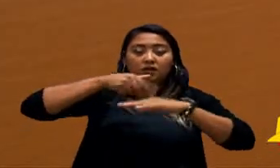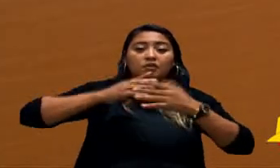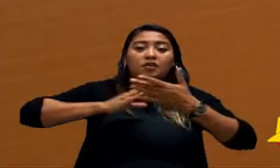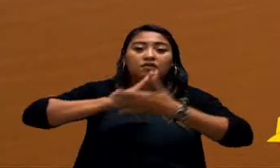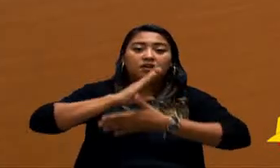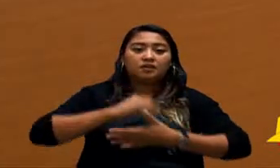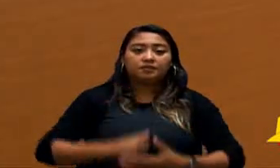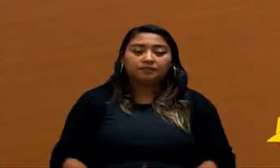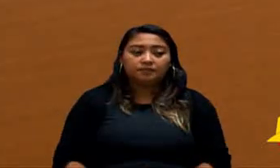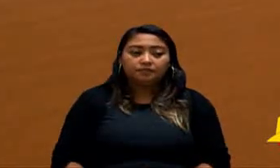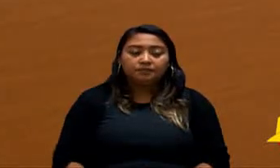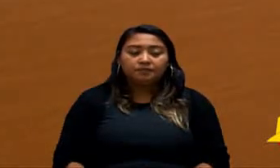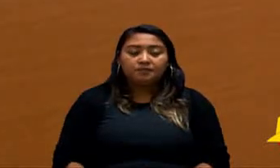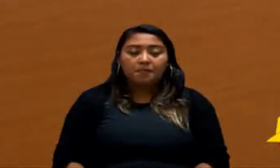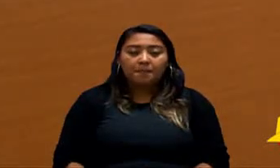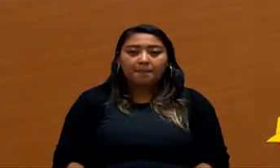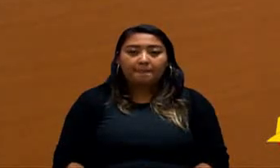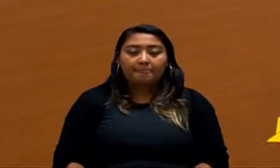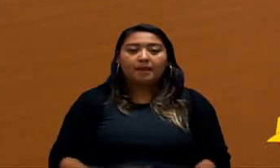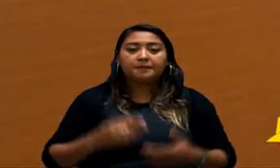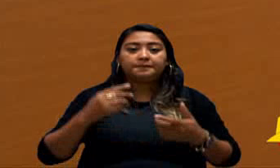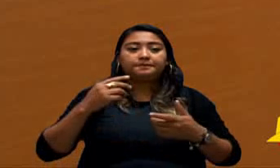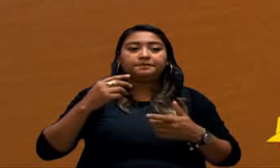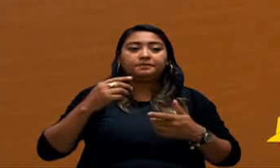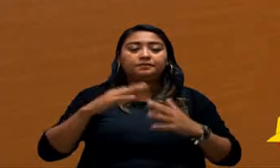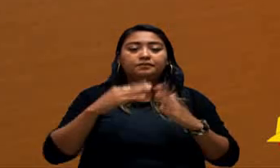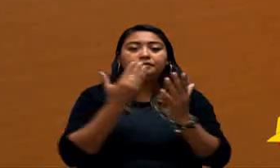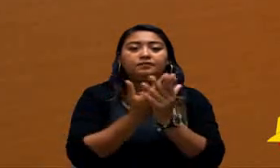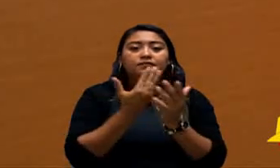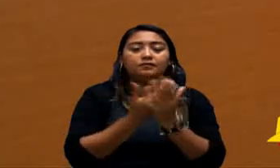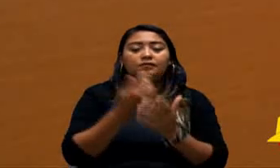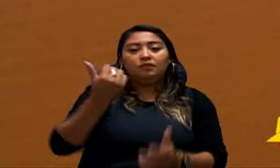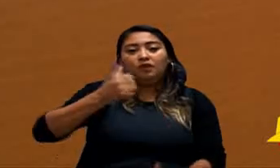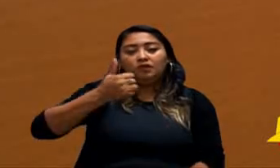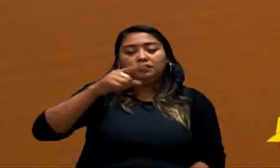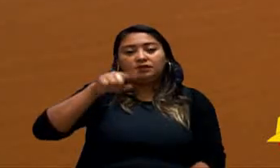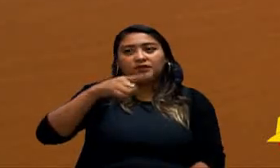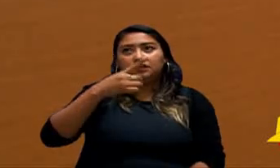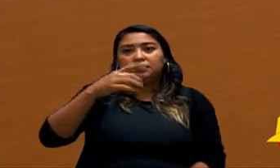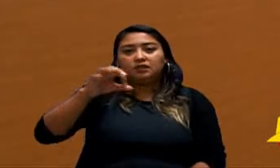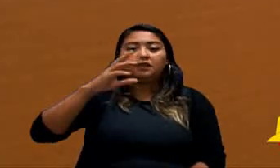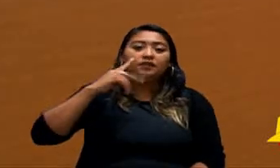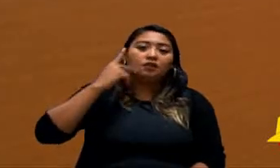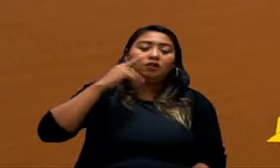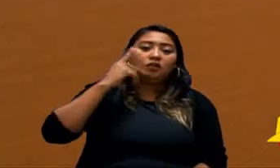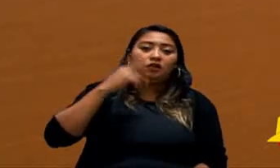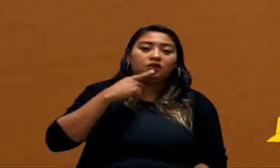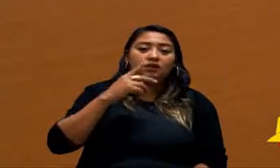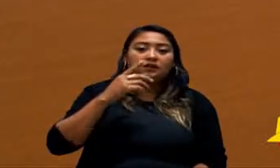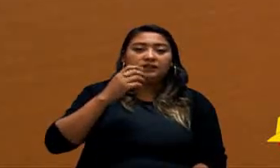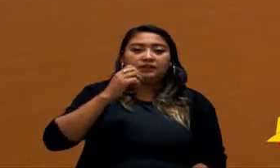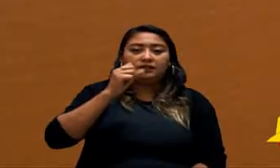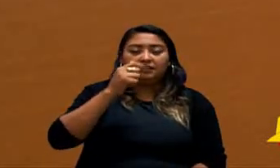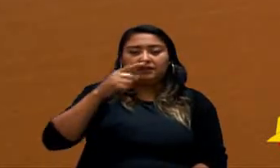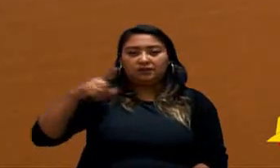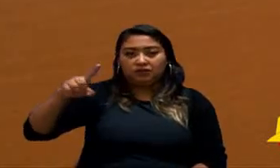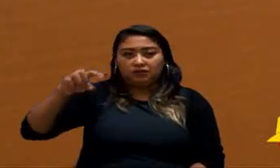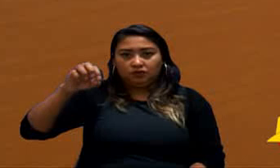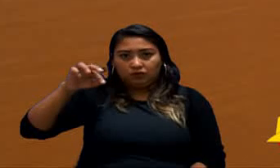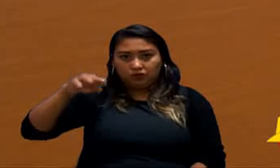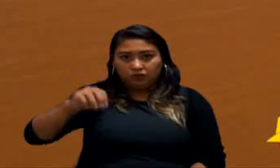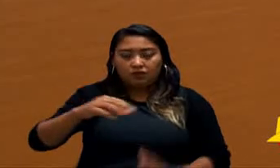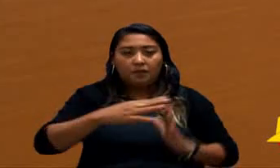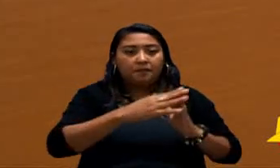aprovado. O próximo requerimento, 1119, do vereador Luiz Santos, solicitando ao